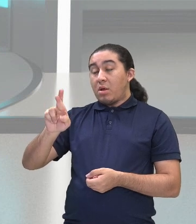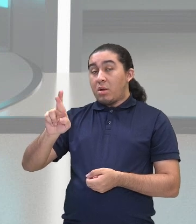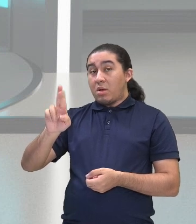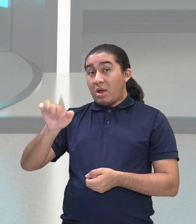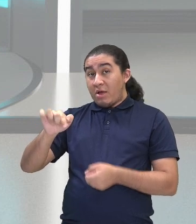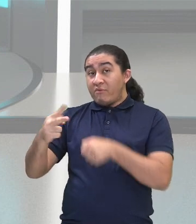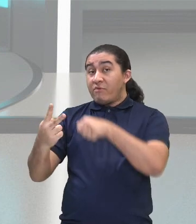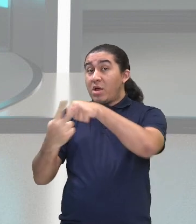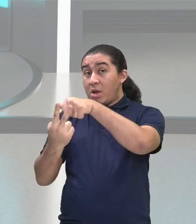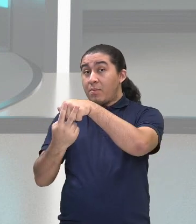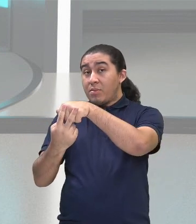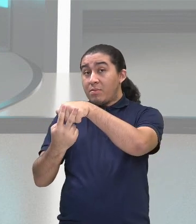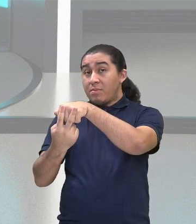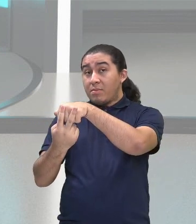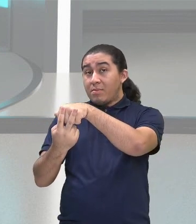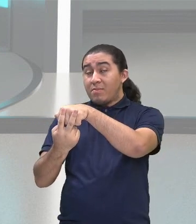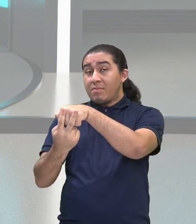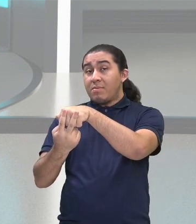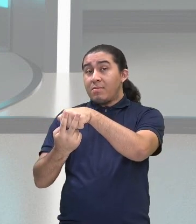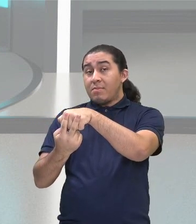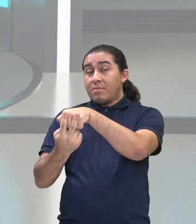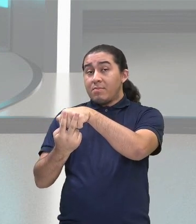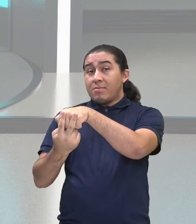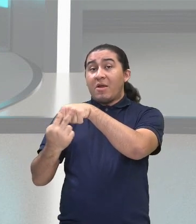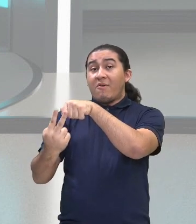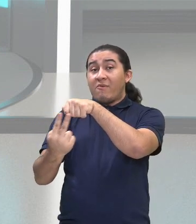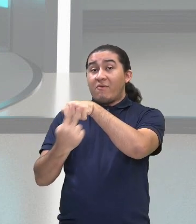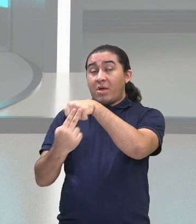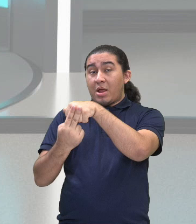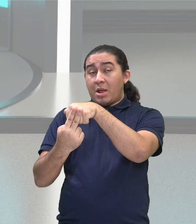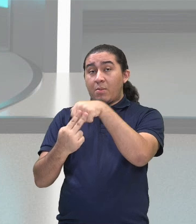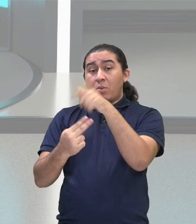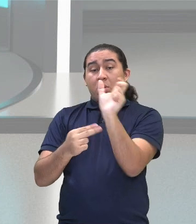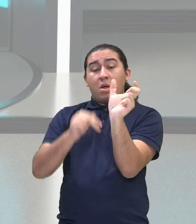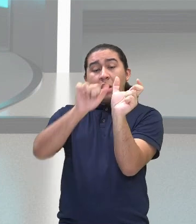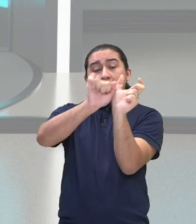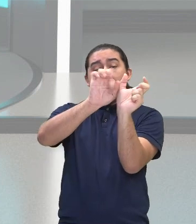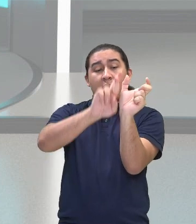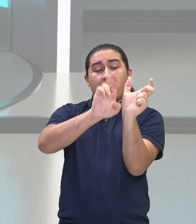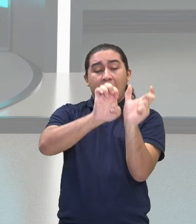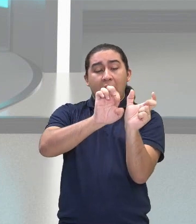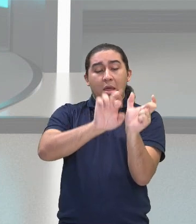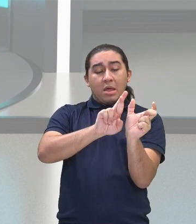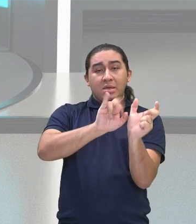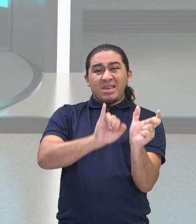É um verbo no infinitivo. Agora, a chuva,